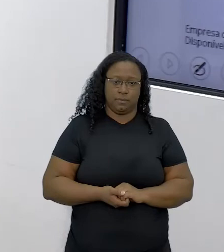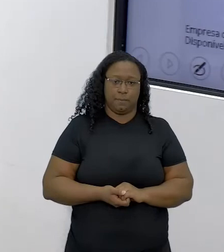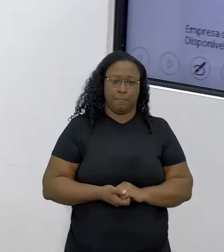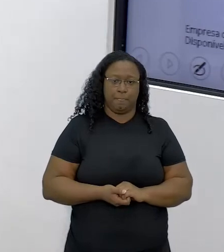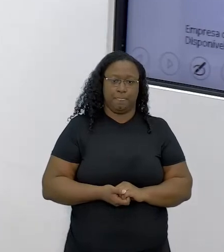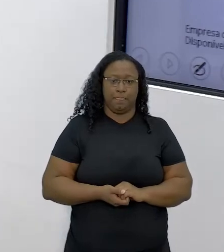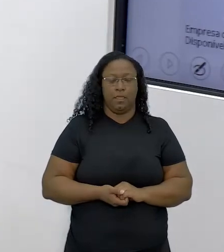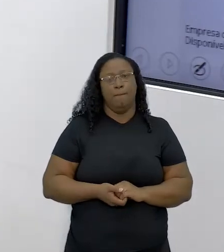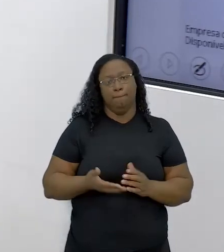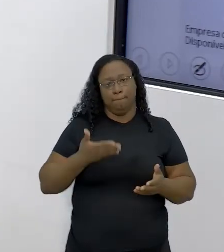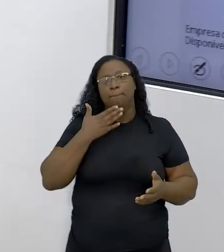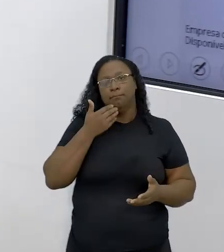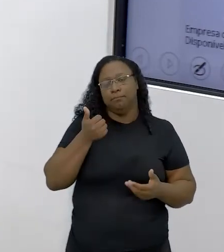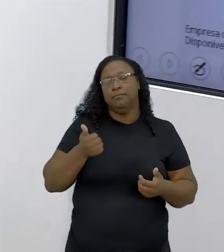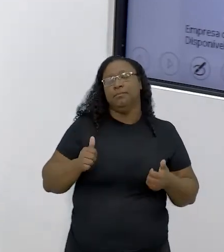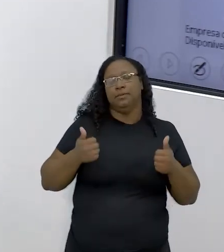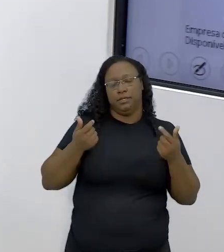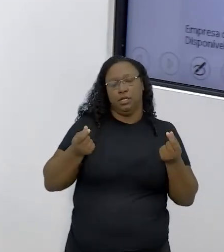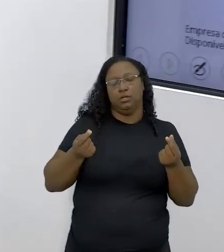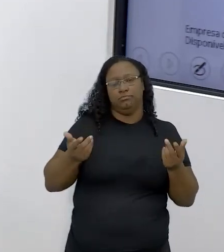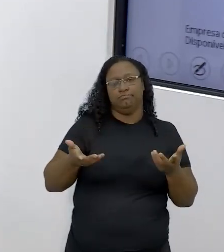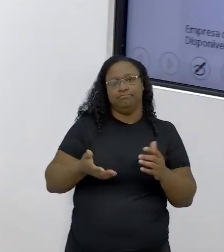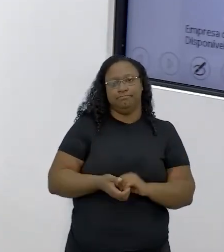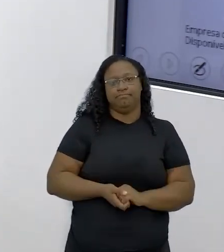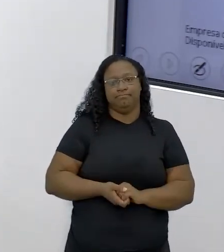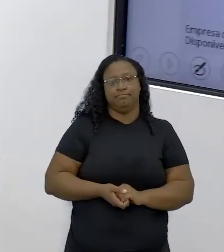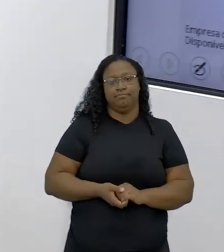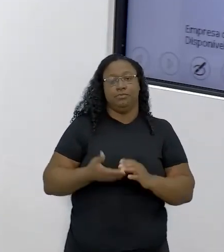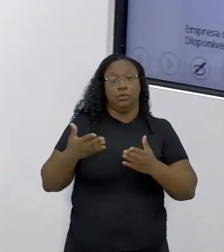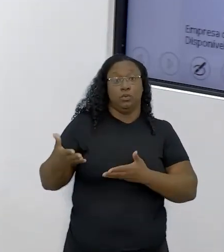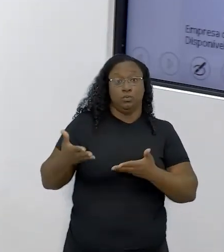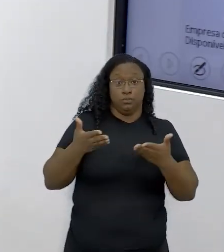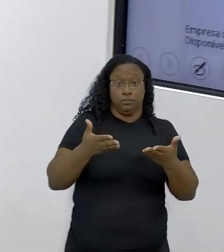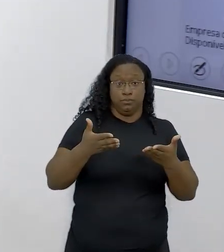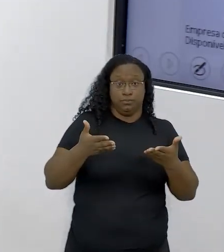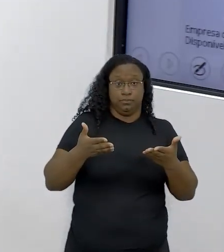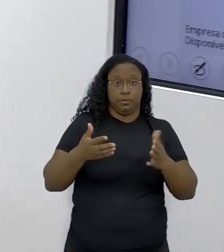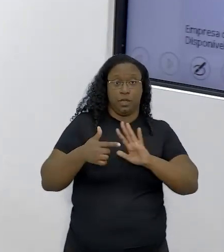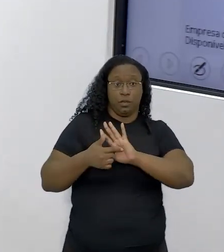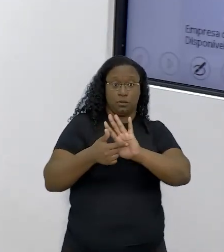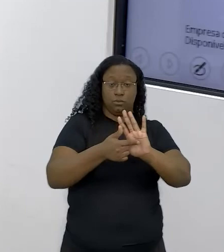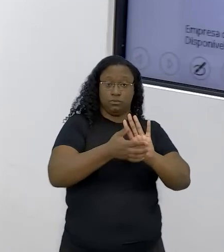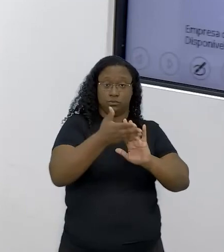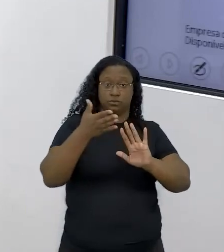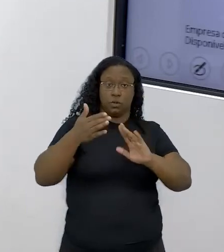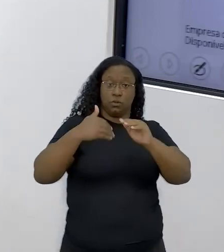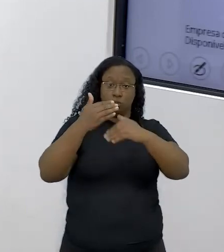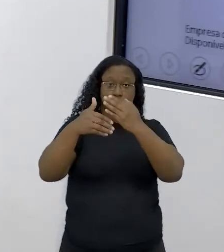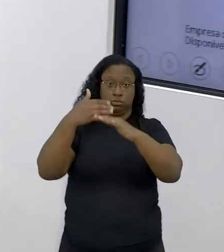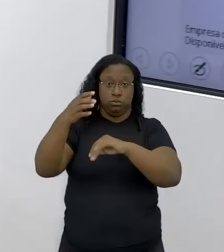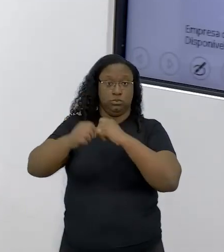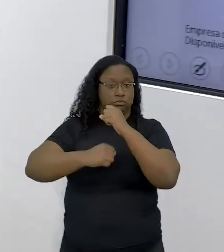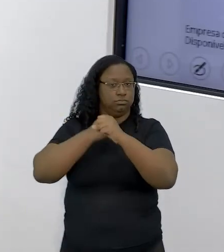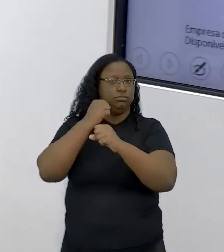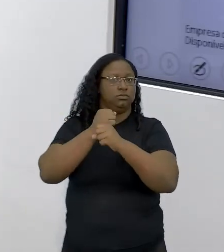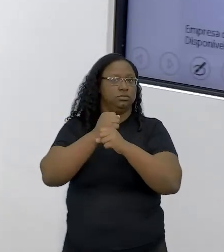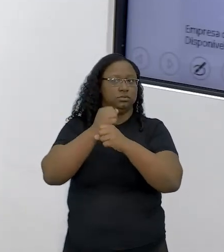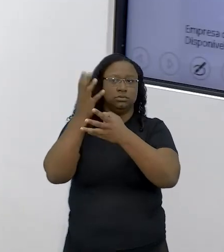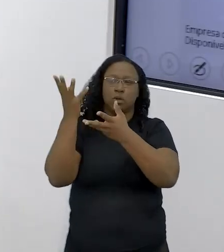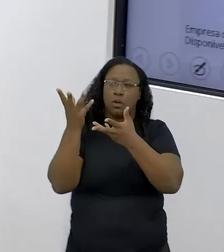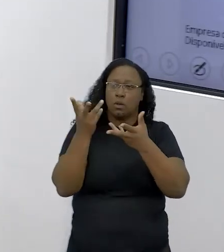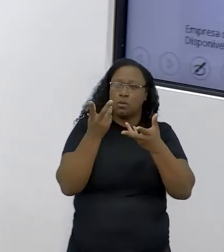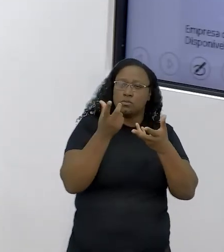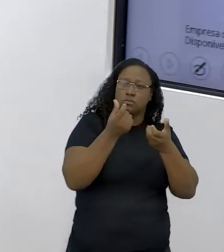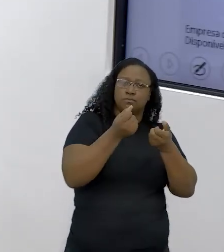seria muito vantajoso. Tá bom? Então, essa é a proposta nossa e eu acredito que ao longo dos anos, se vocês consultarem esses materiais que eu trouxe